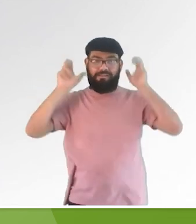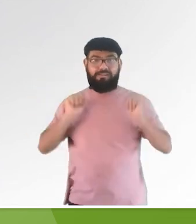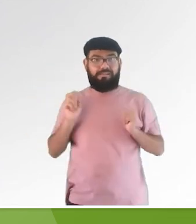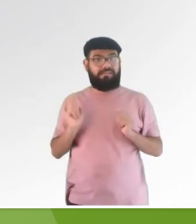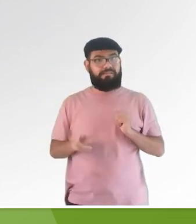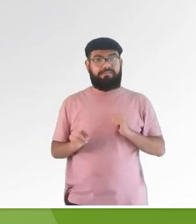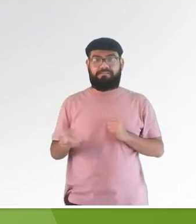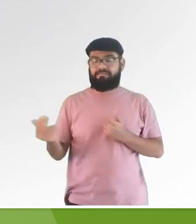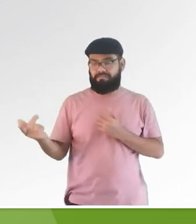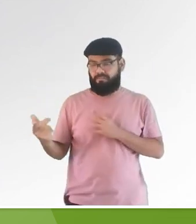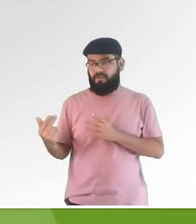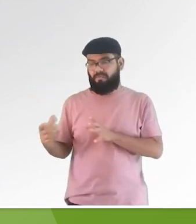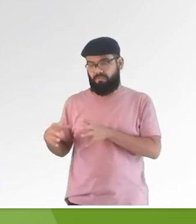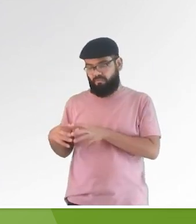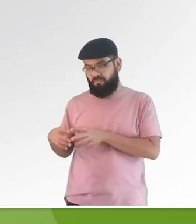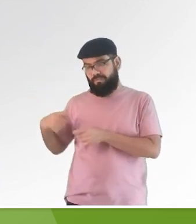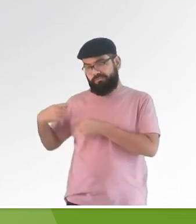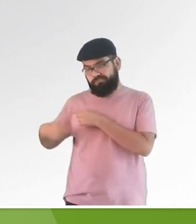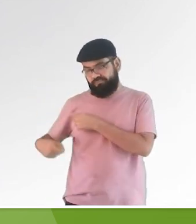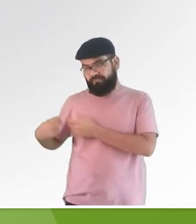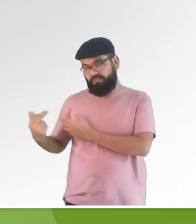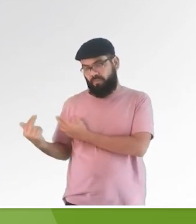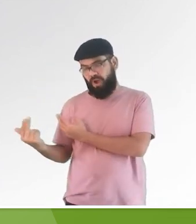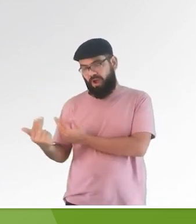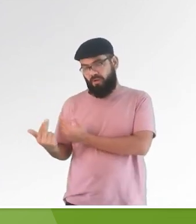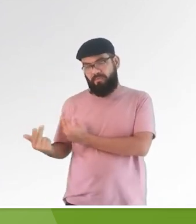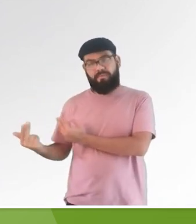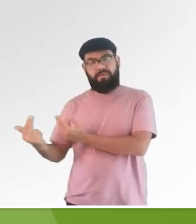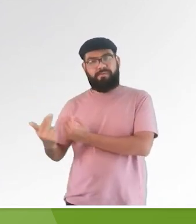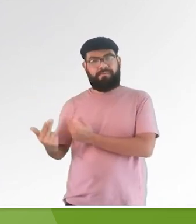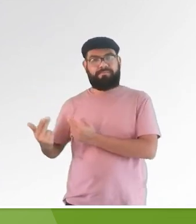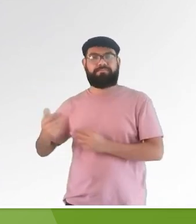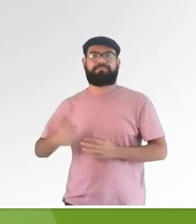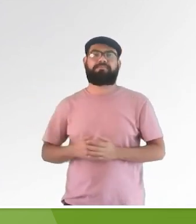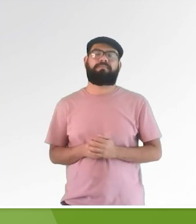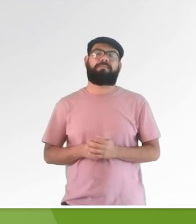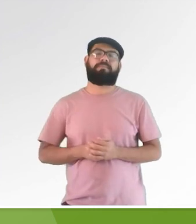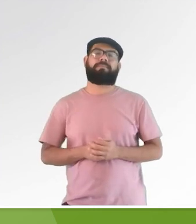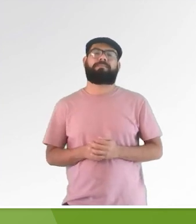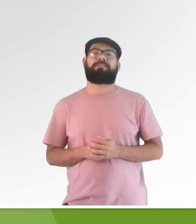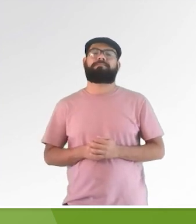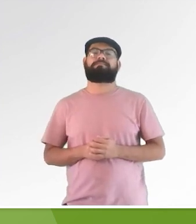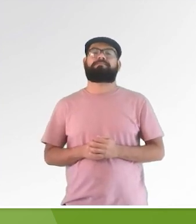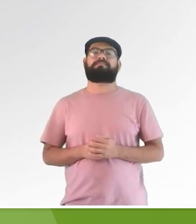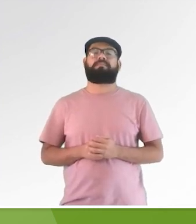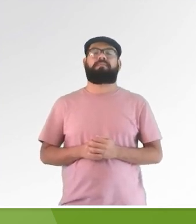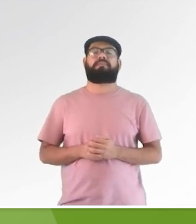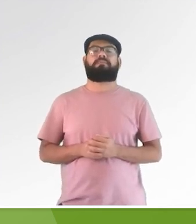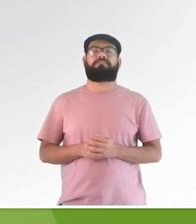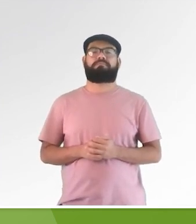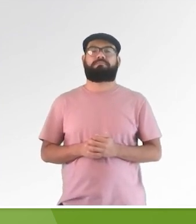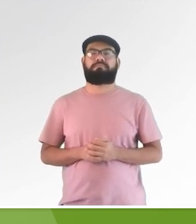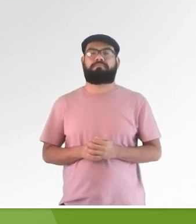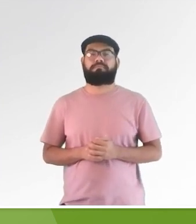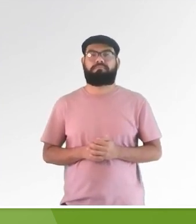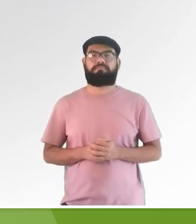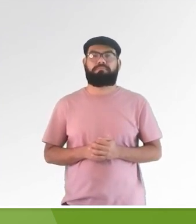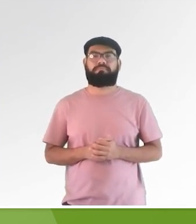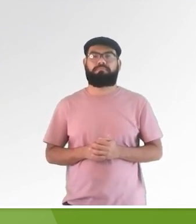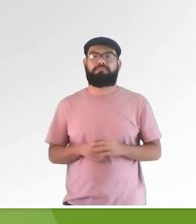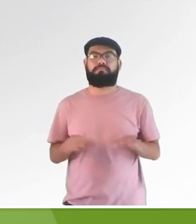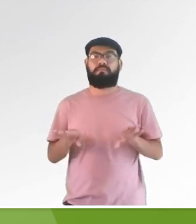estamos ali inseridos dentro do grupo dos primatas. E temos também, olha só, o conceito de